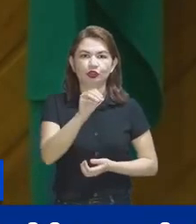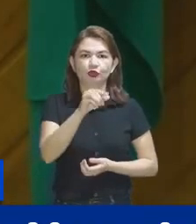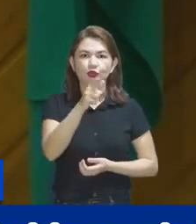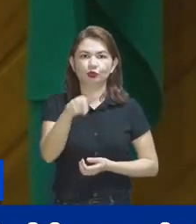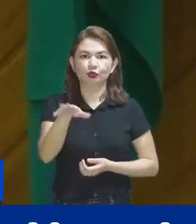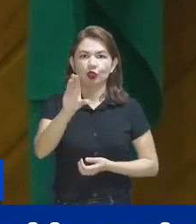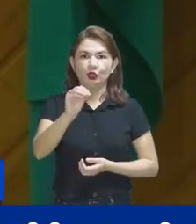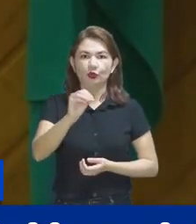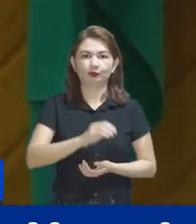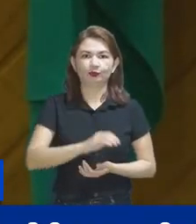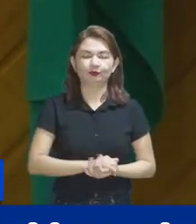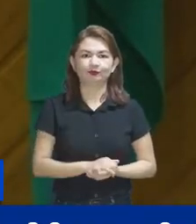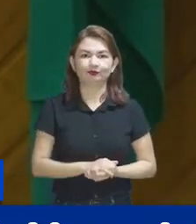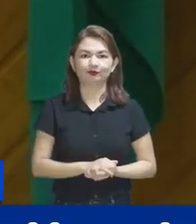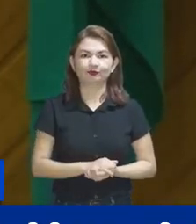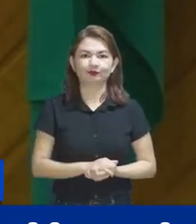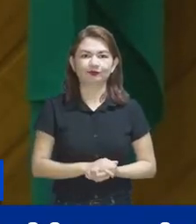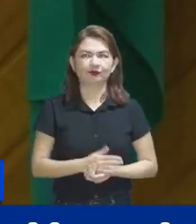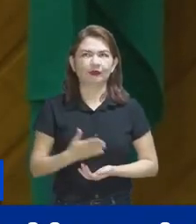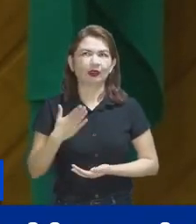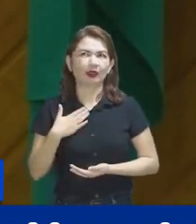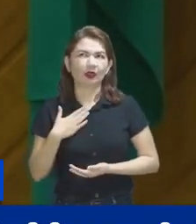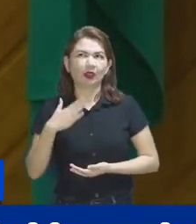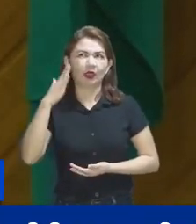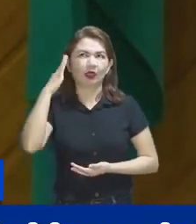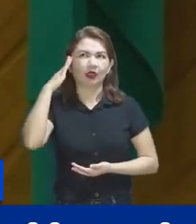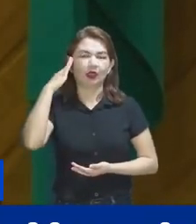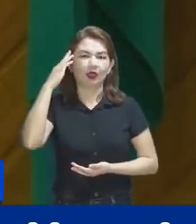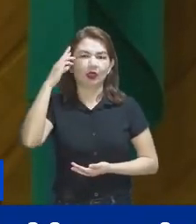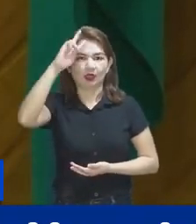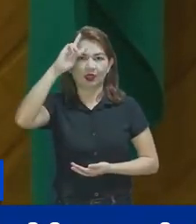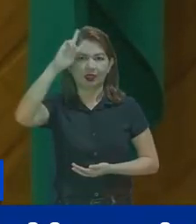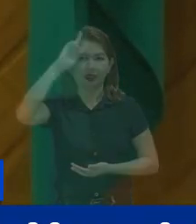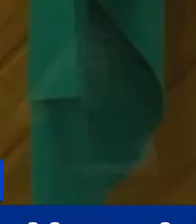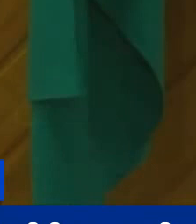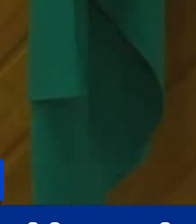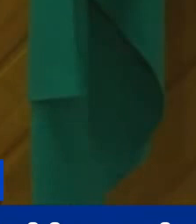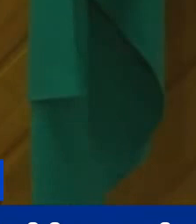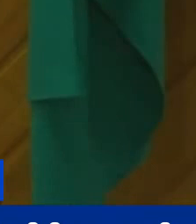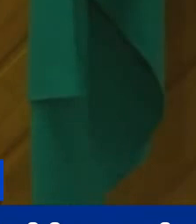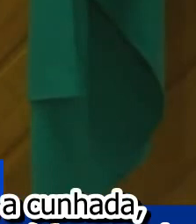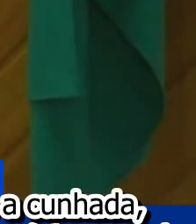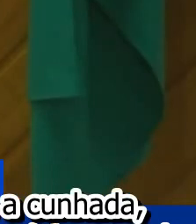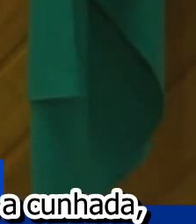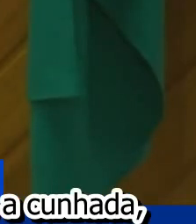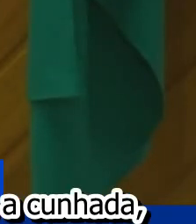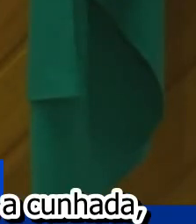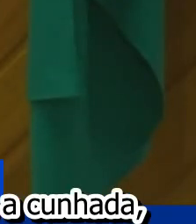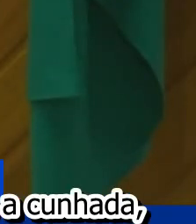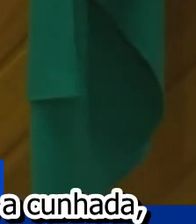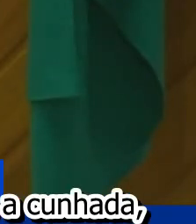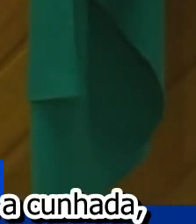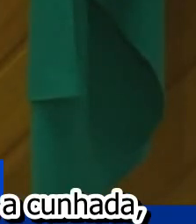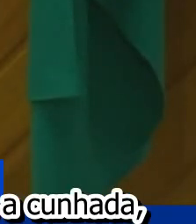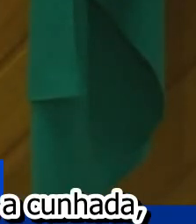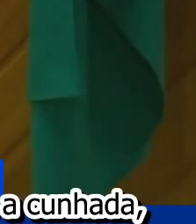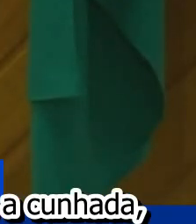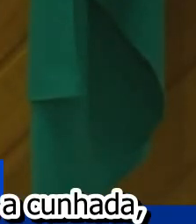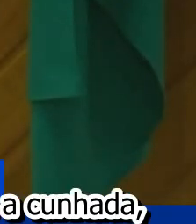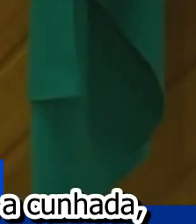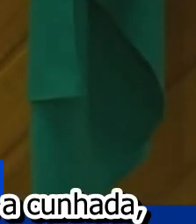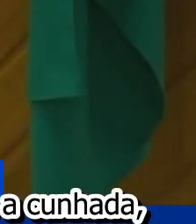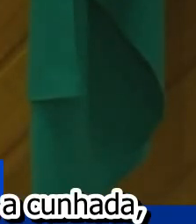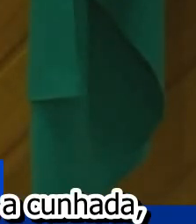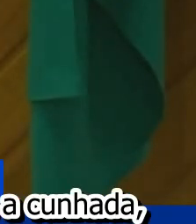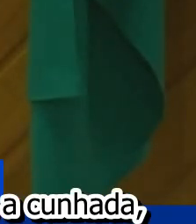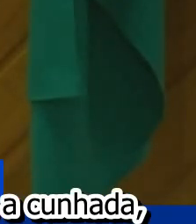João Paulo afirmou: pelo que eu me recordo do depoimento dela naquele dia, um motorista passou na casa dela